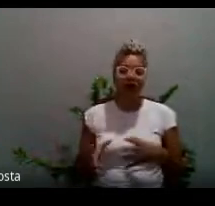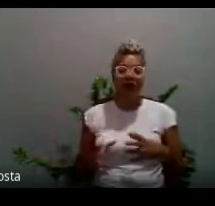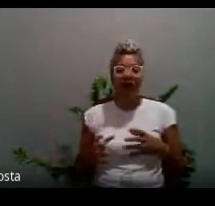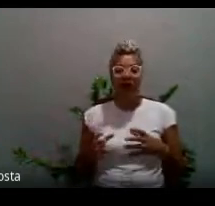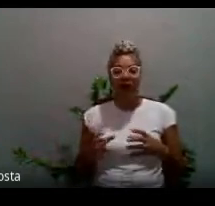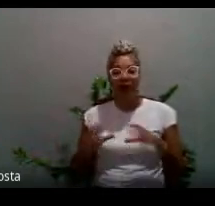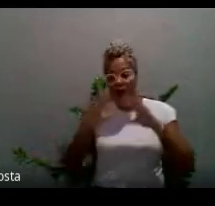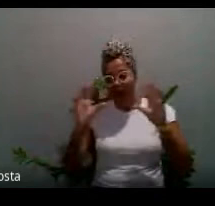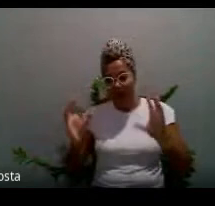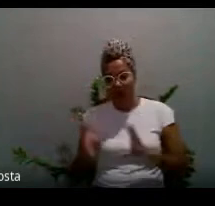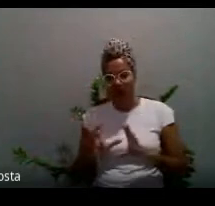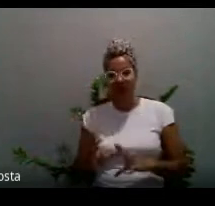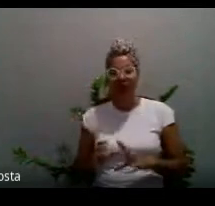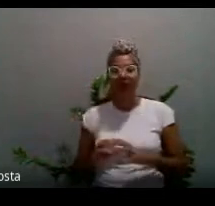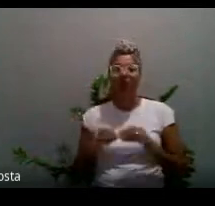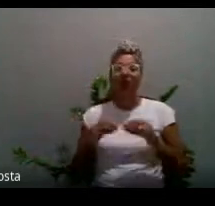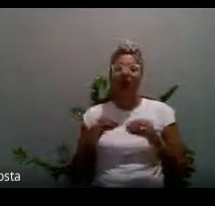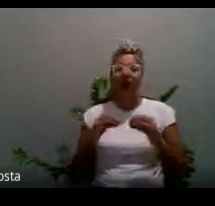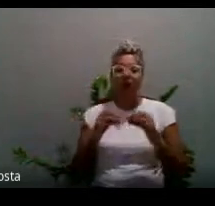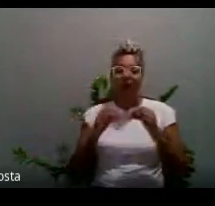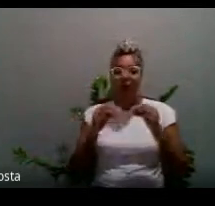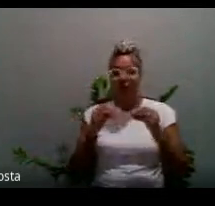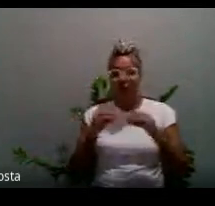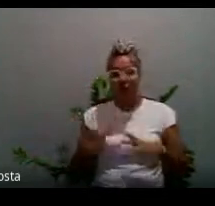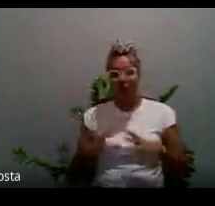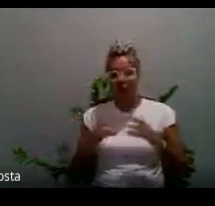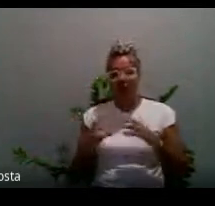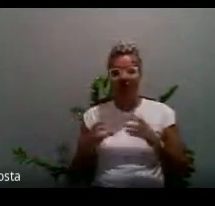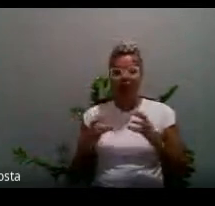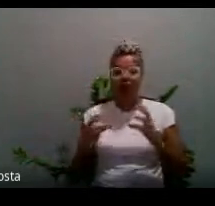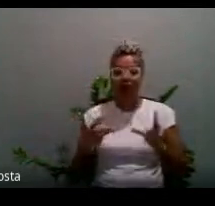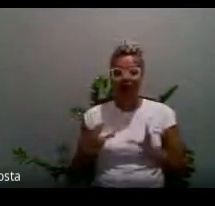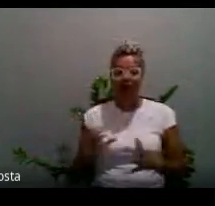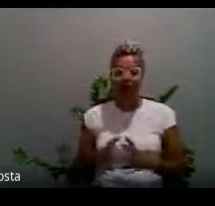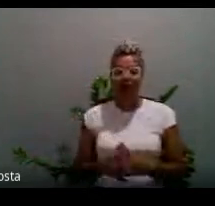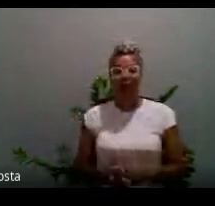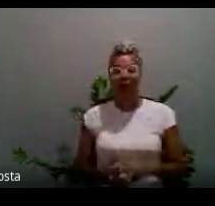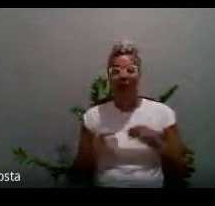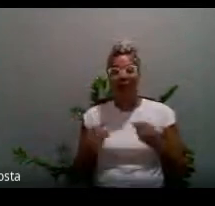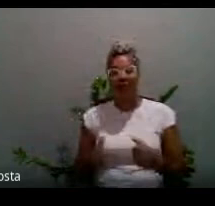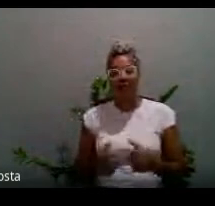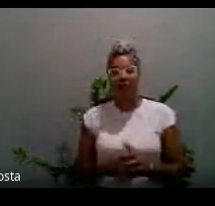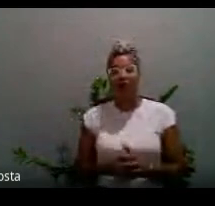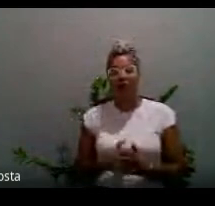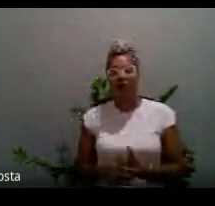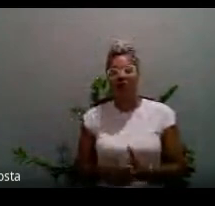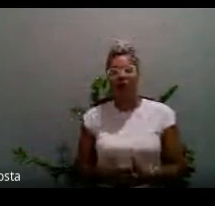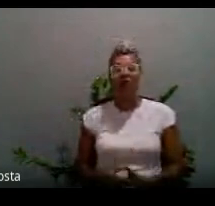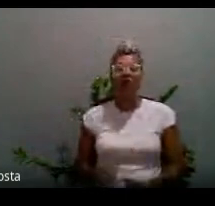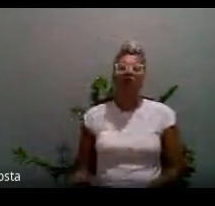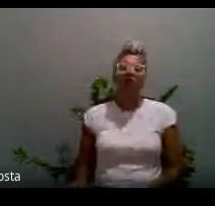melhorar, a reorganização desses itens, o tamanho das fontes, né, a tipografia, se estava bem as imagens, a resolução